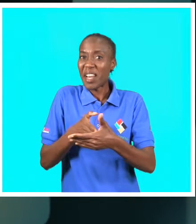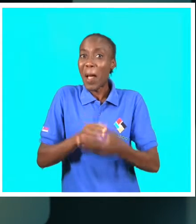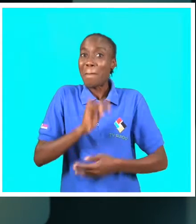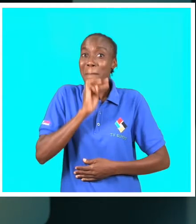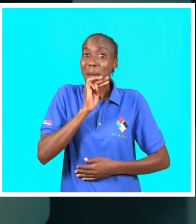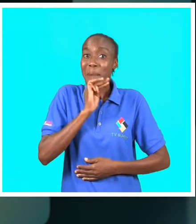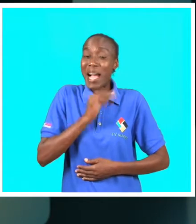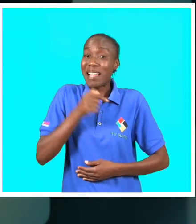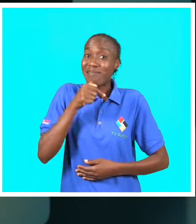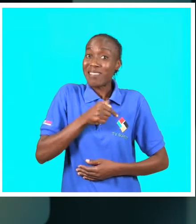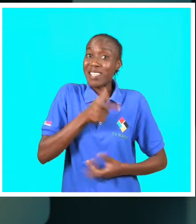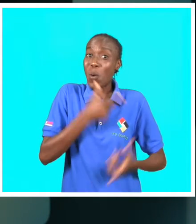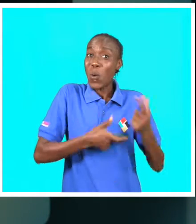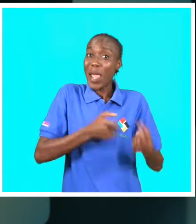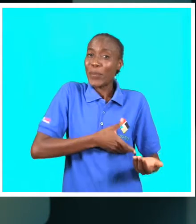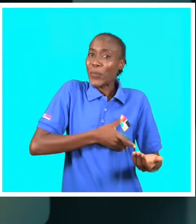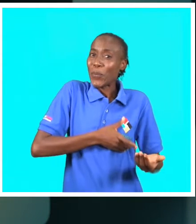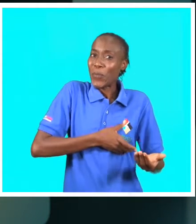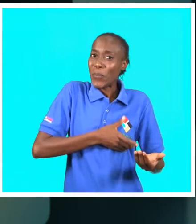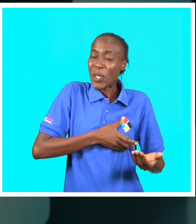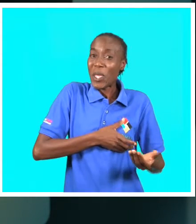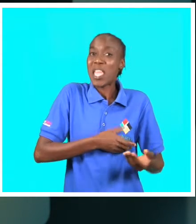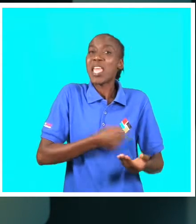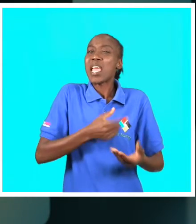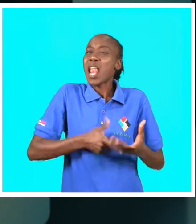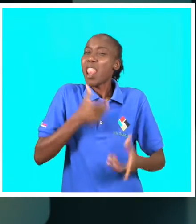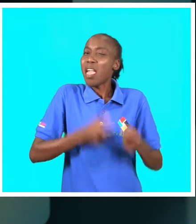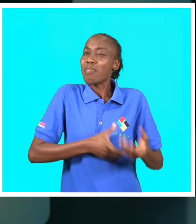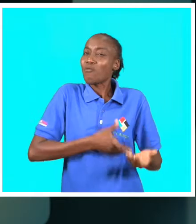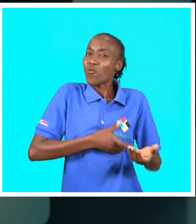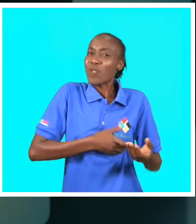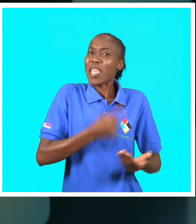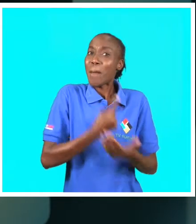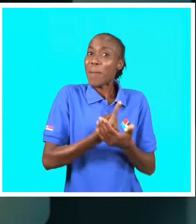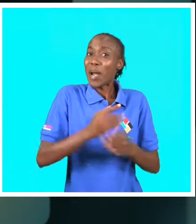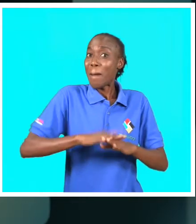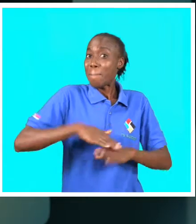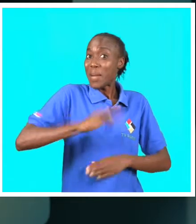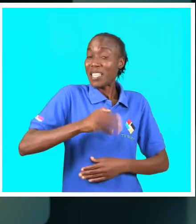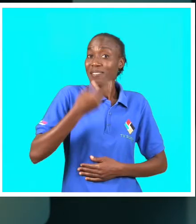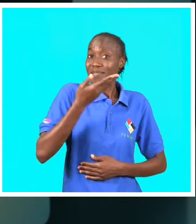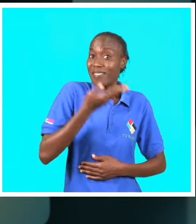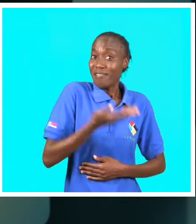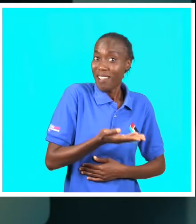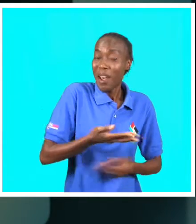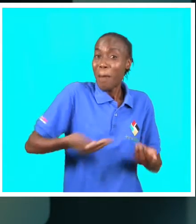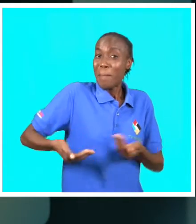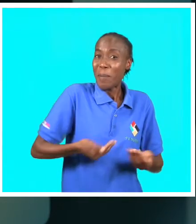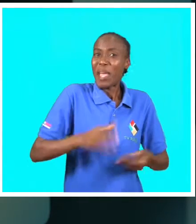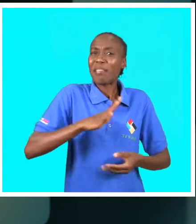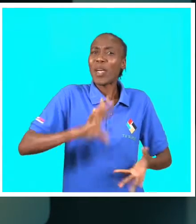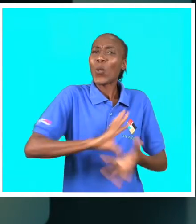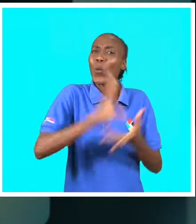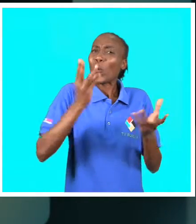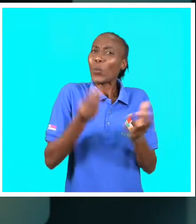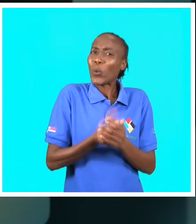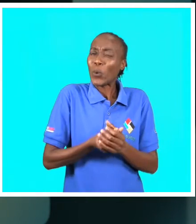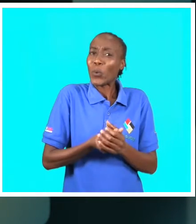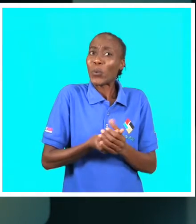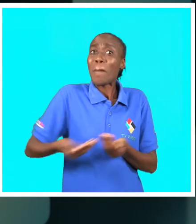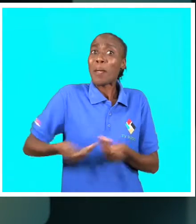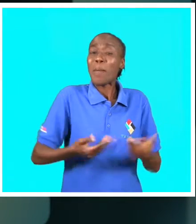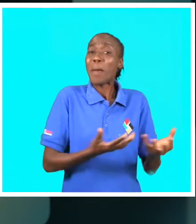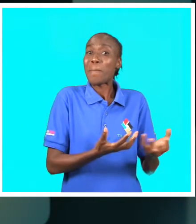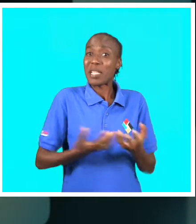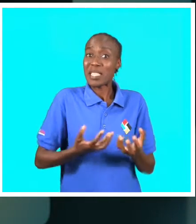impedir a mãe de dar o leite do peito. O leite do peito é muito importante para ela, que